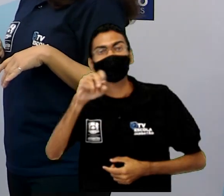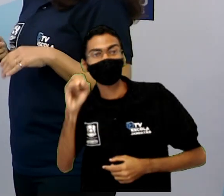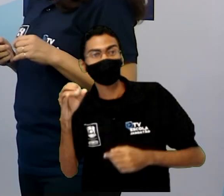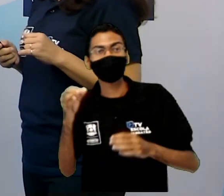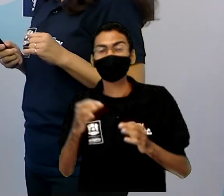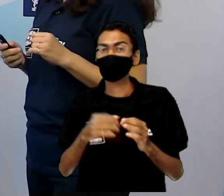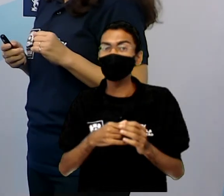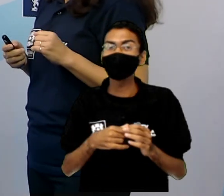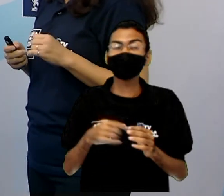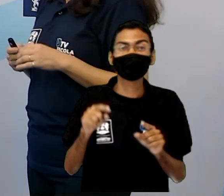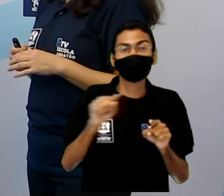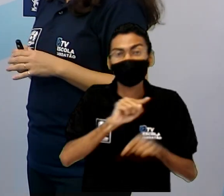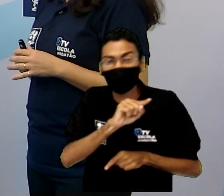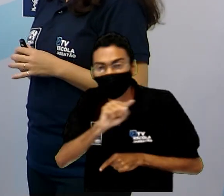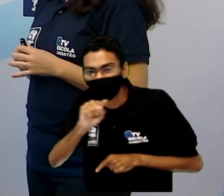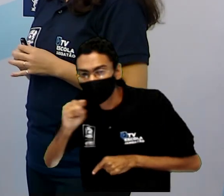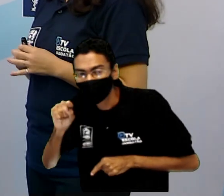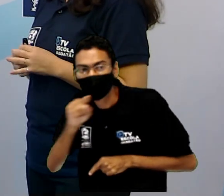Marianne